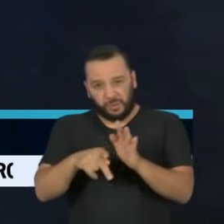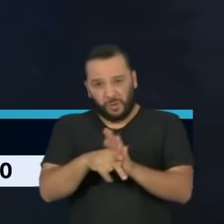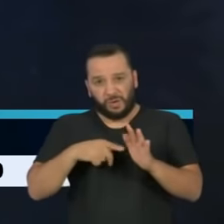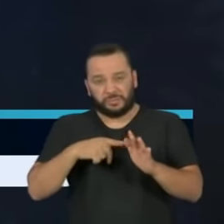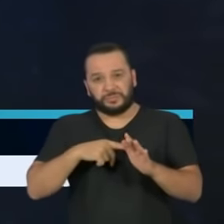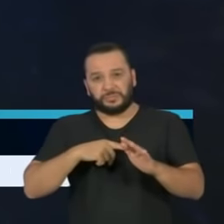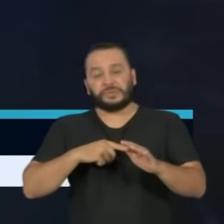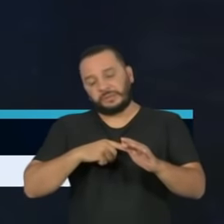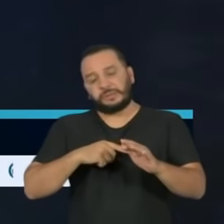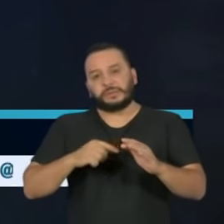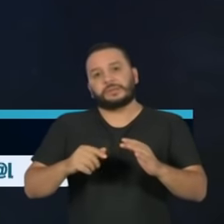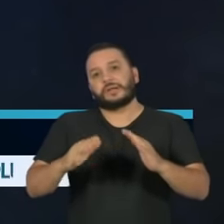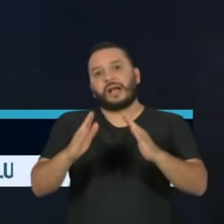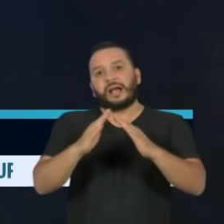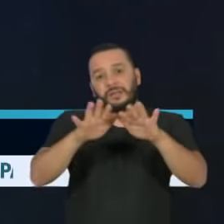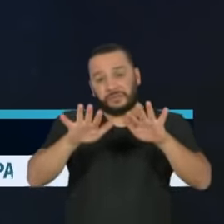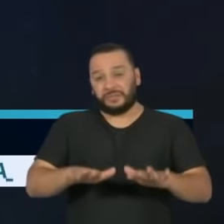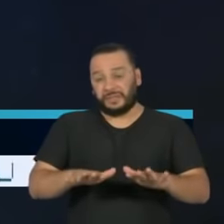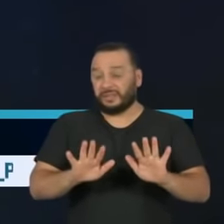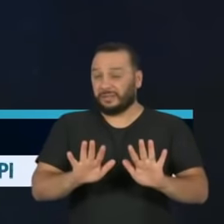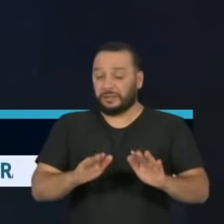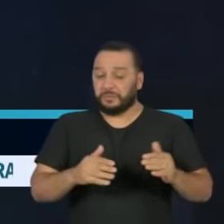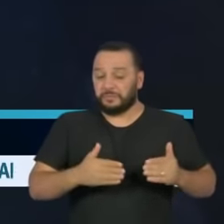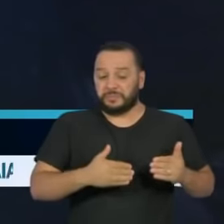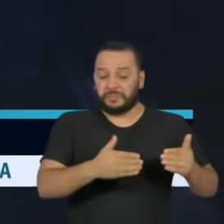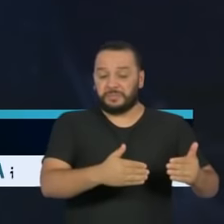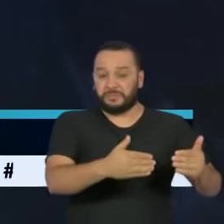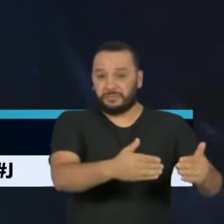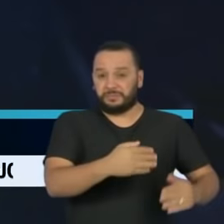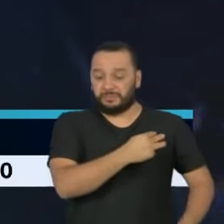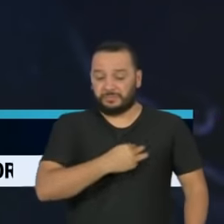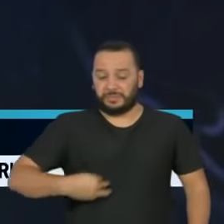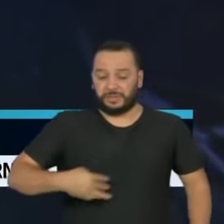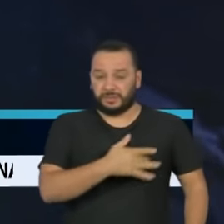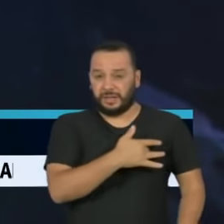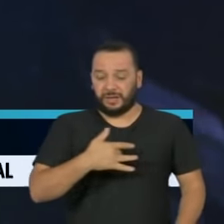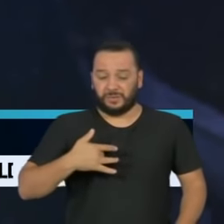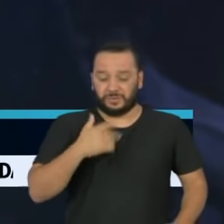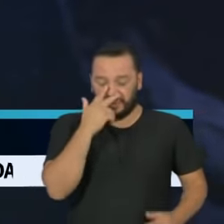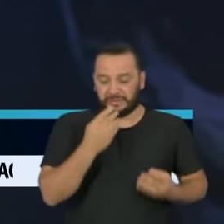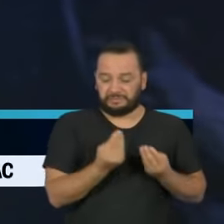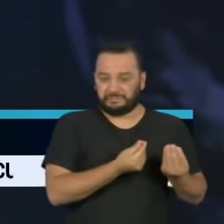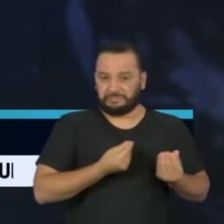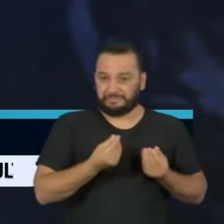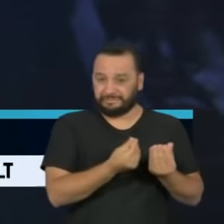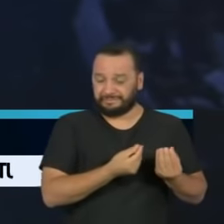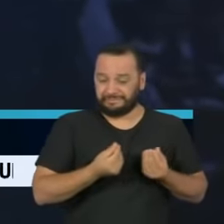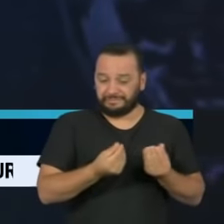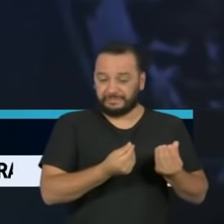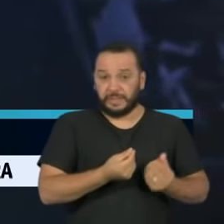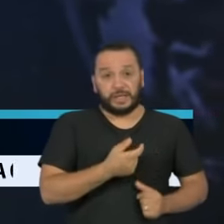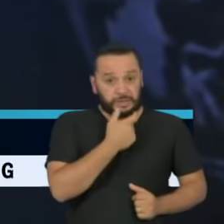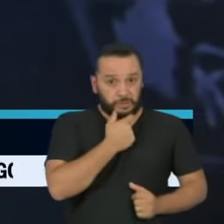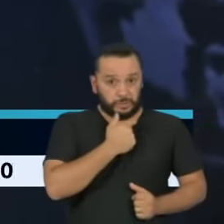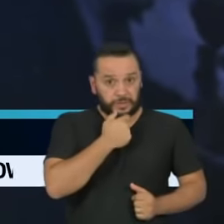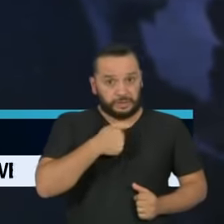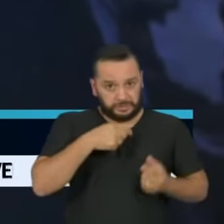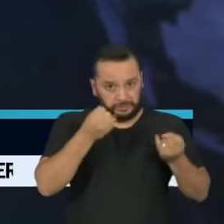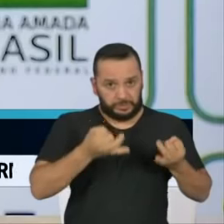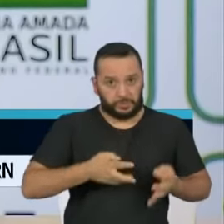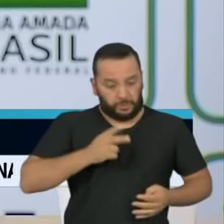colocou o ministro da Saúde numa situação delicada no governo. Mas hoje à tarde, Luiz Henrique Mandetta afirmou que permanece à frente do Ministério